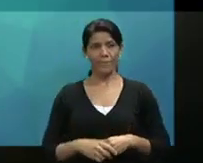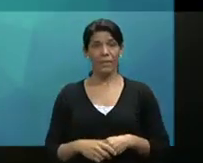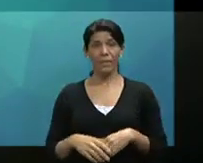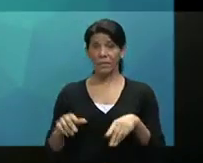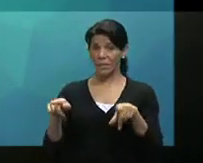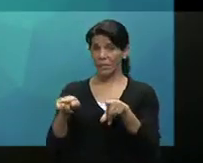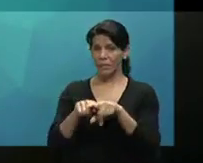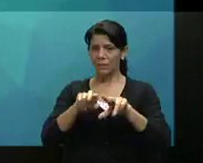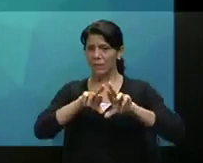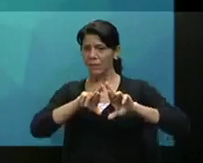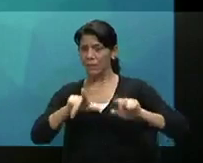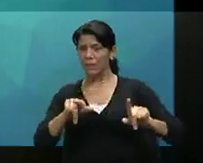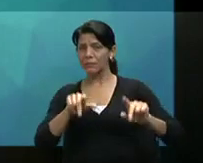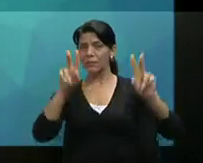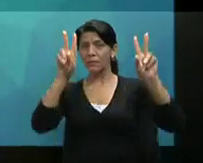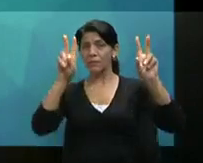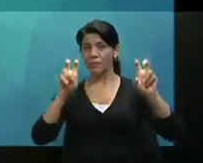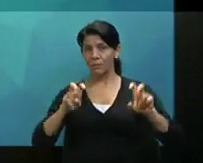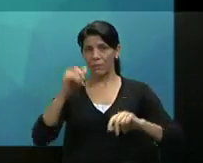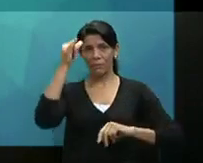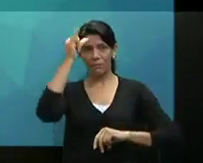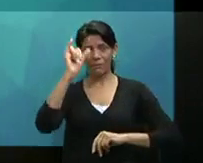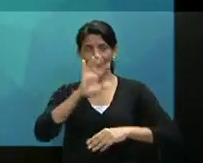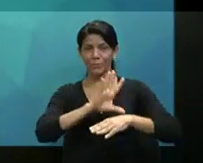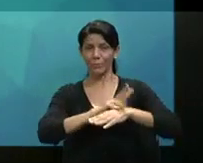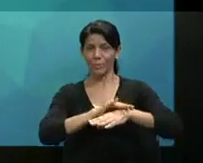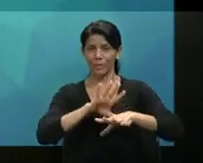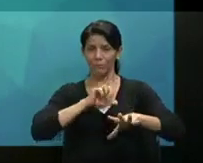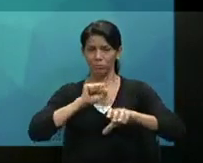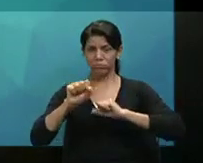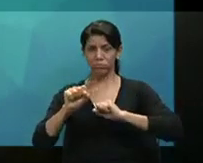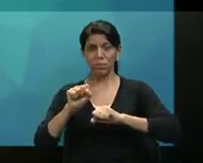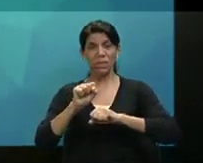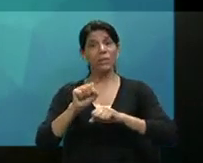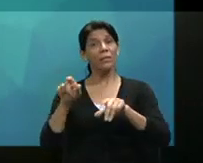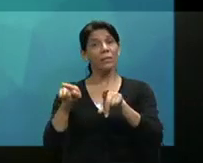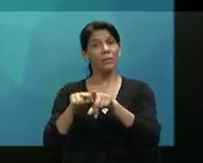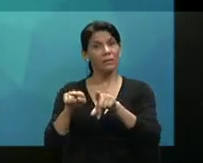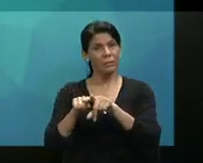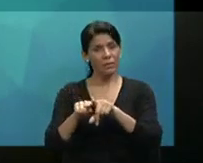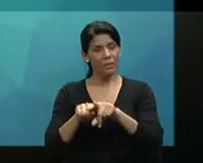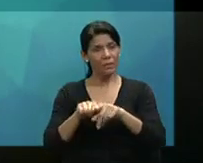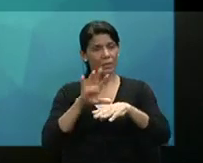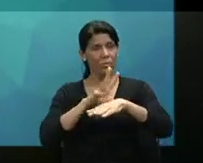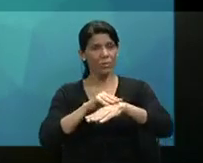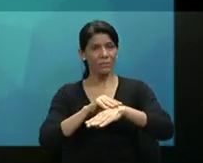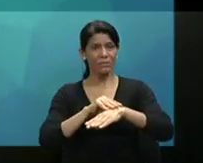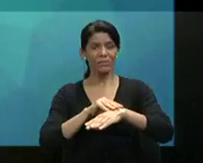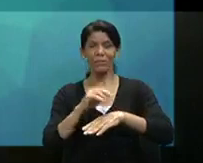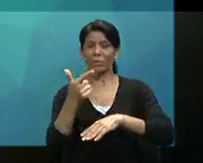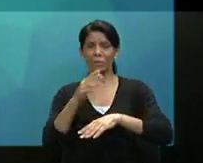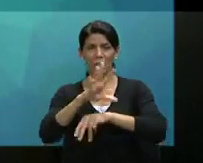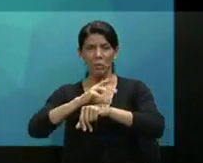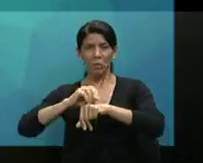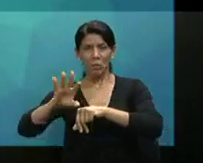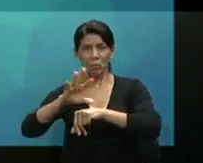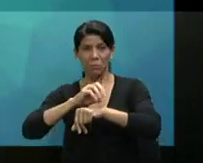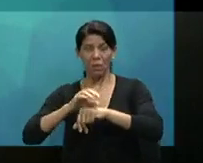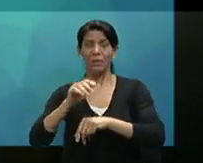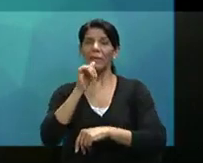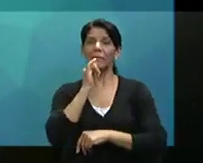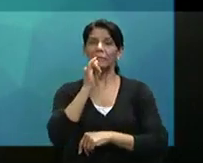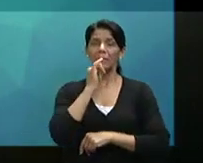Vamos ver as diferentes abordagens na prevenção das doenças transmissíveis e das doenças e agravos não transmissíveis, como, por